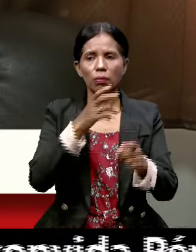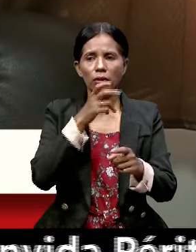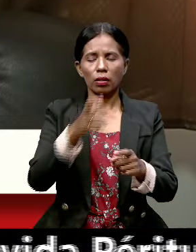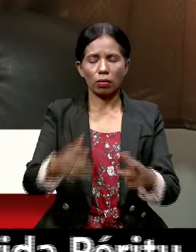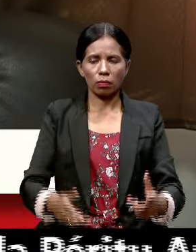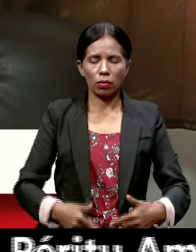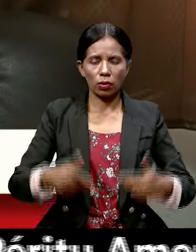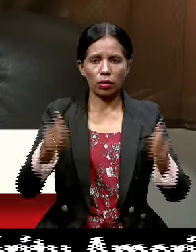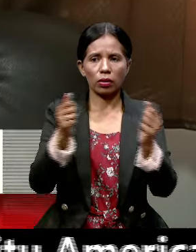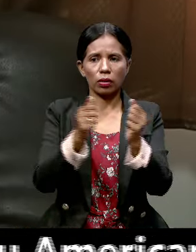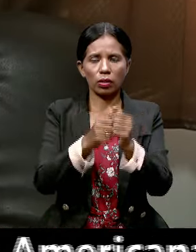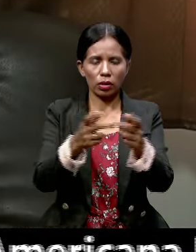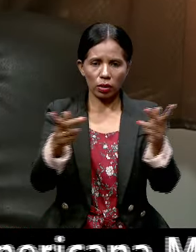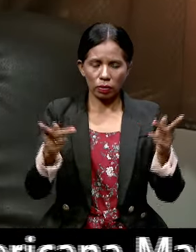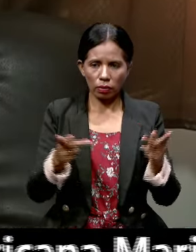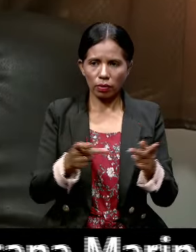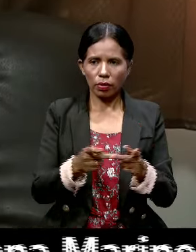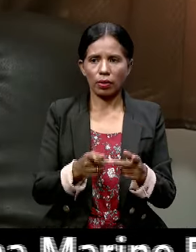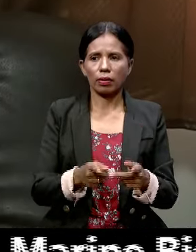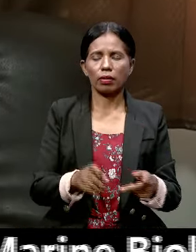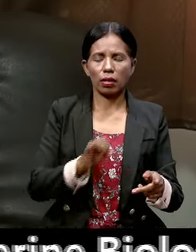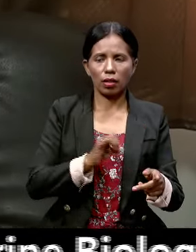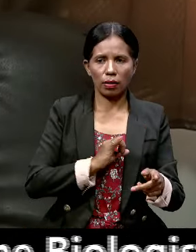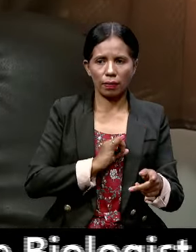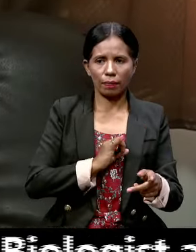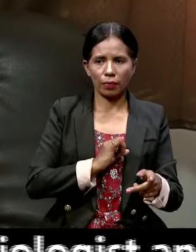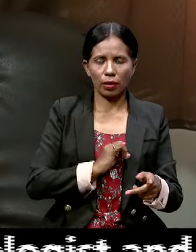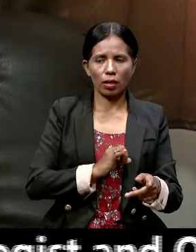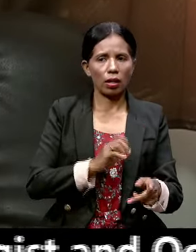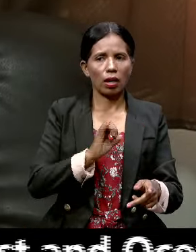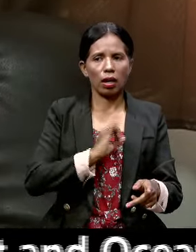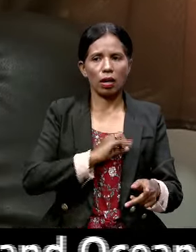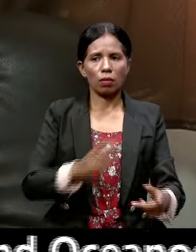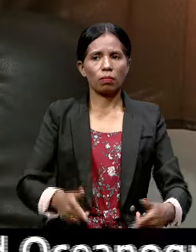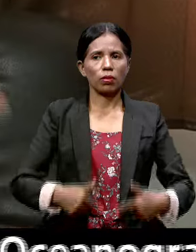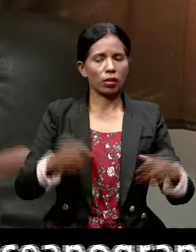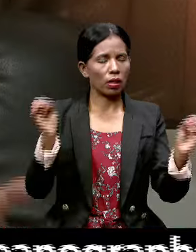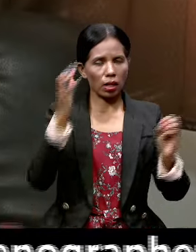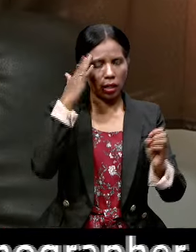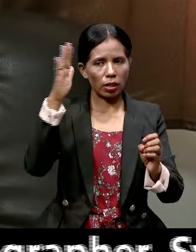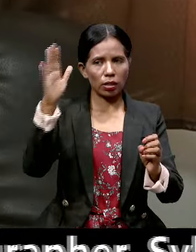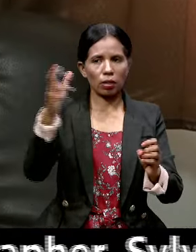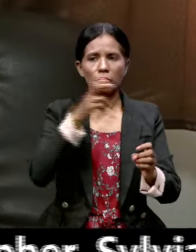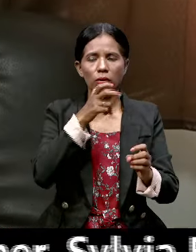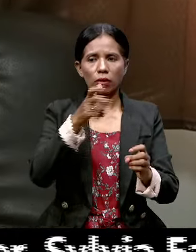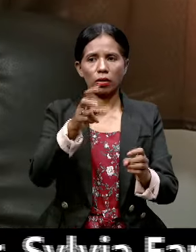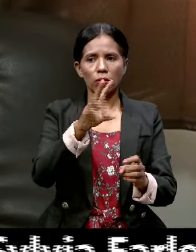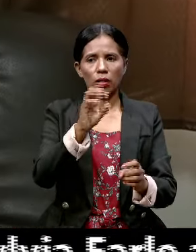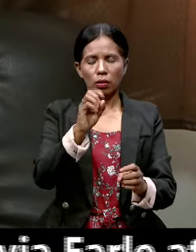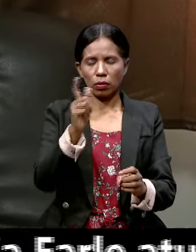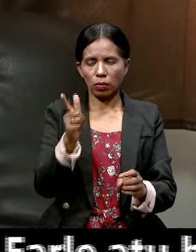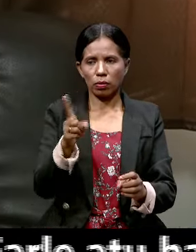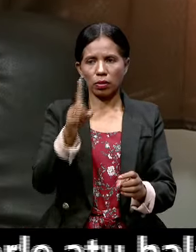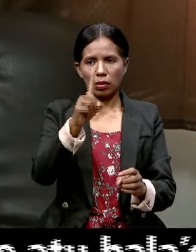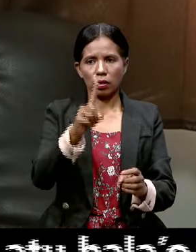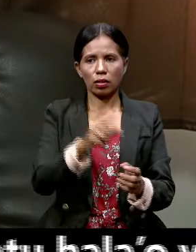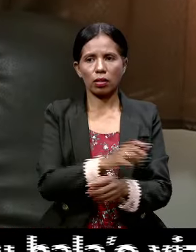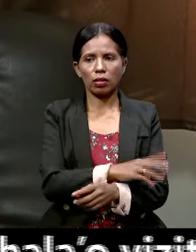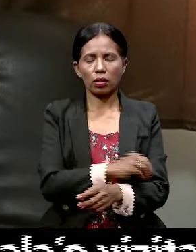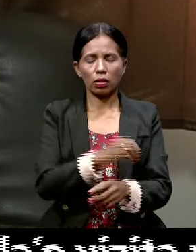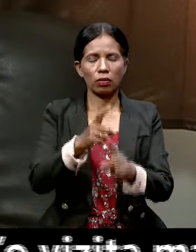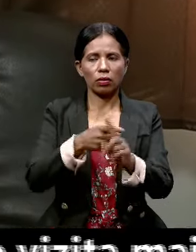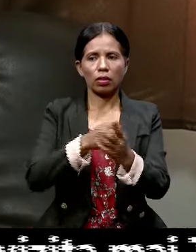português no ambiente. E não é assim, se for pessoal, tamo hau morrer, mas lá tem português, só tem português de 2001. 2001,